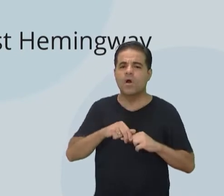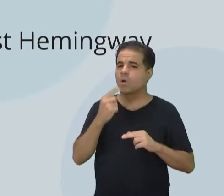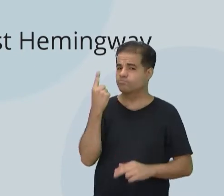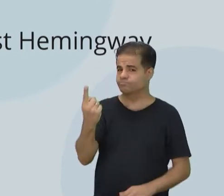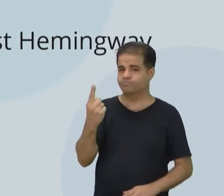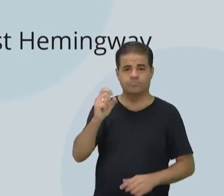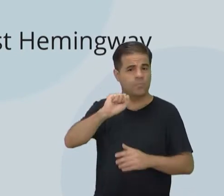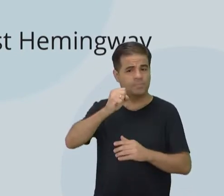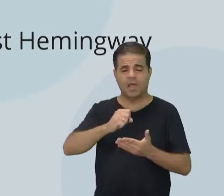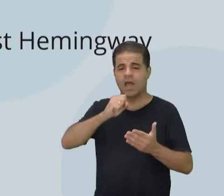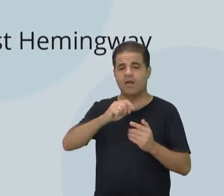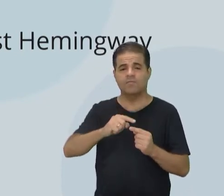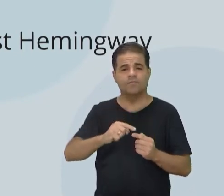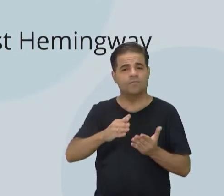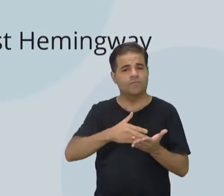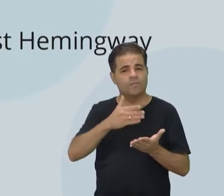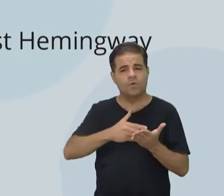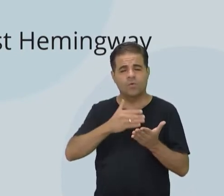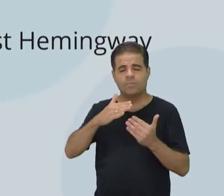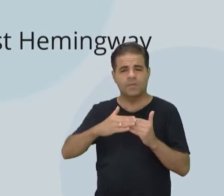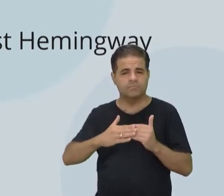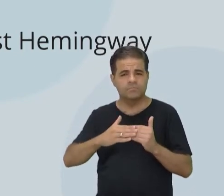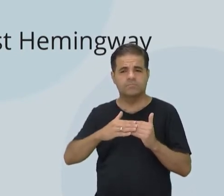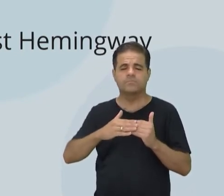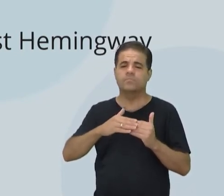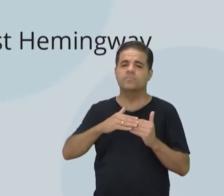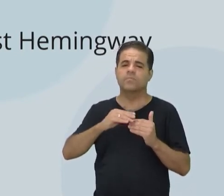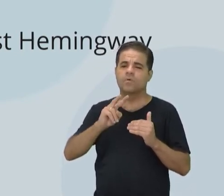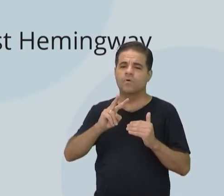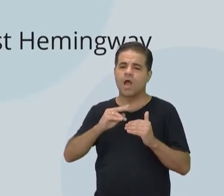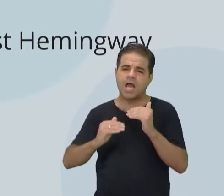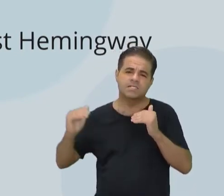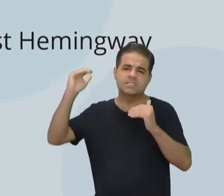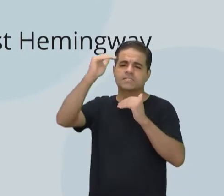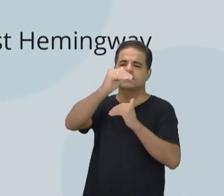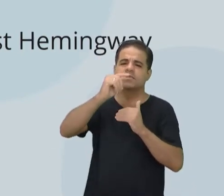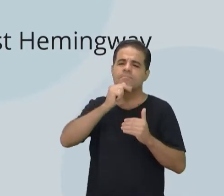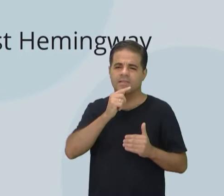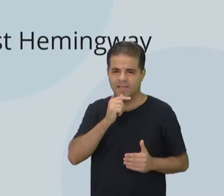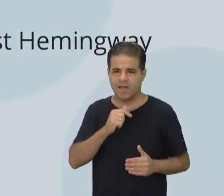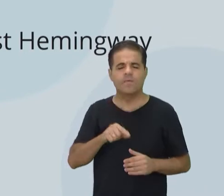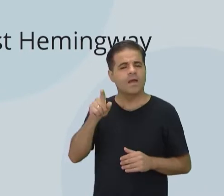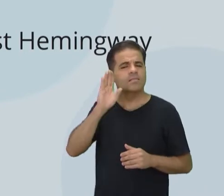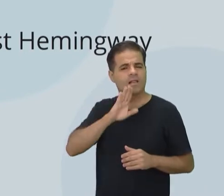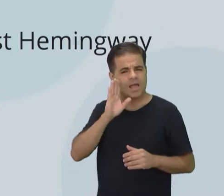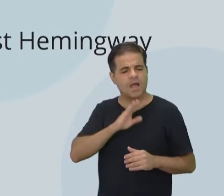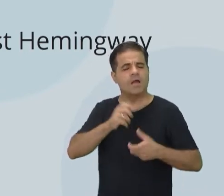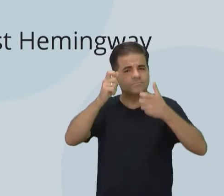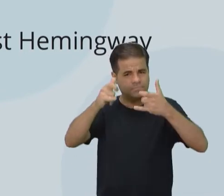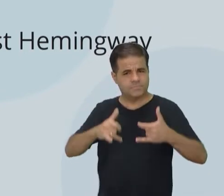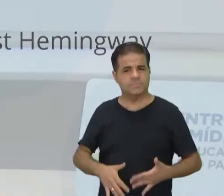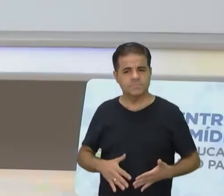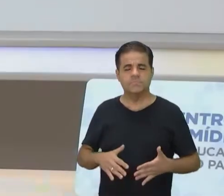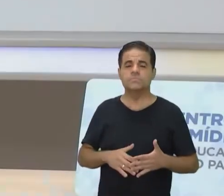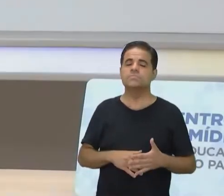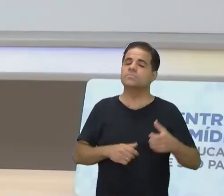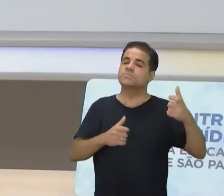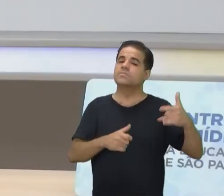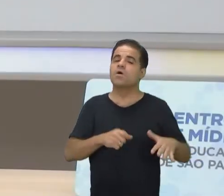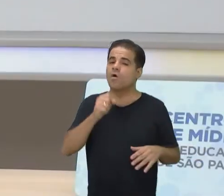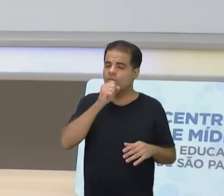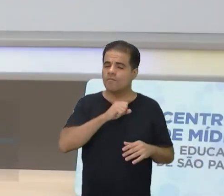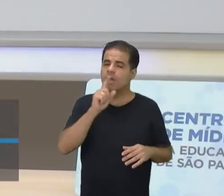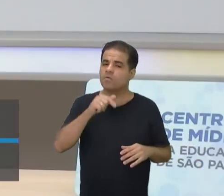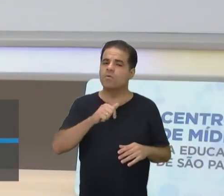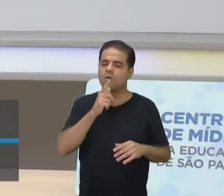seu volume estar acima da água. Isso é bem legal, porque tem um livro do Hemingway chamado O Velho e o Mar,